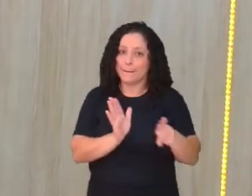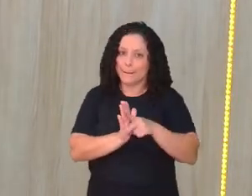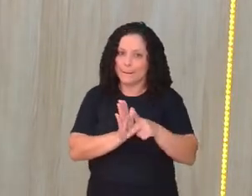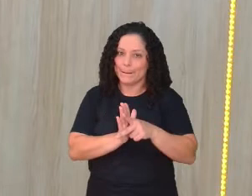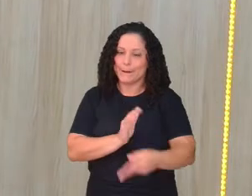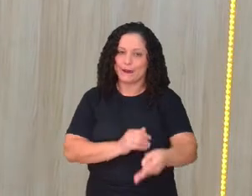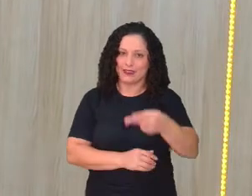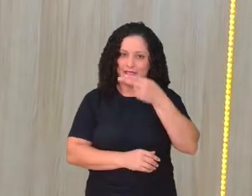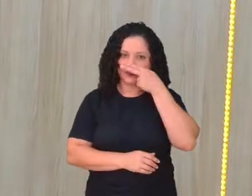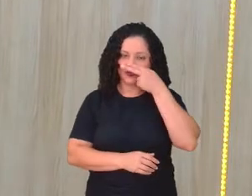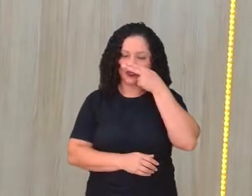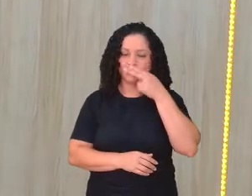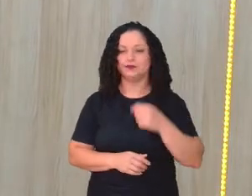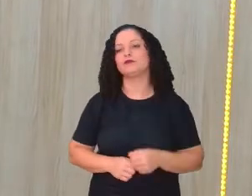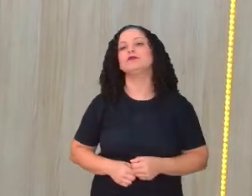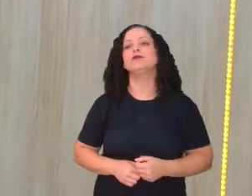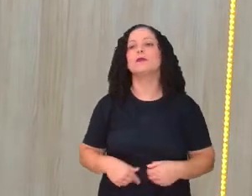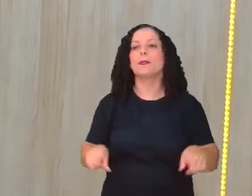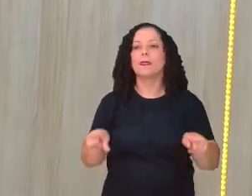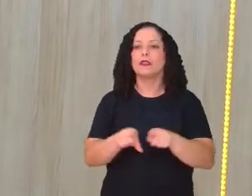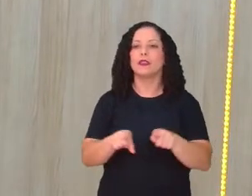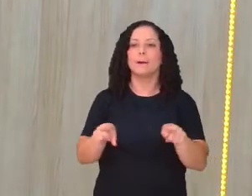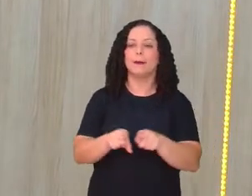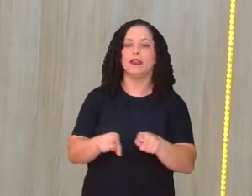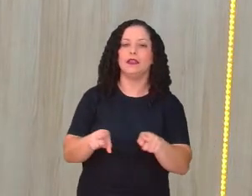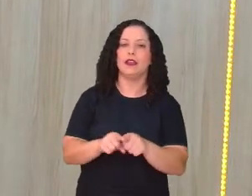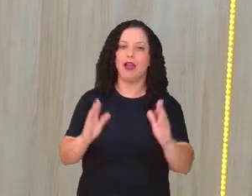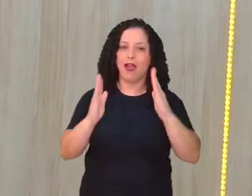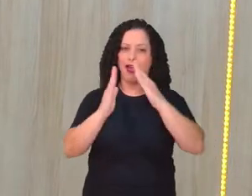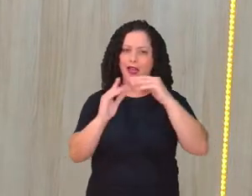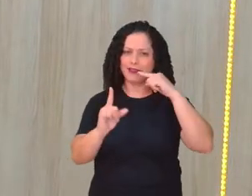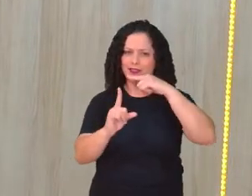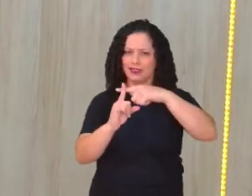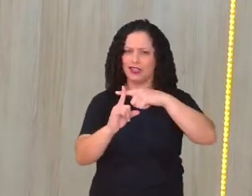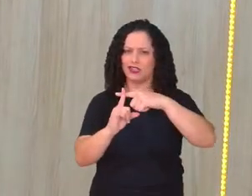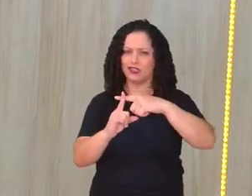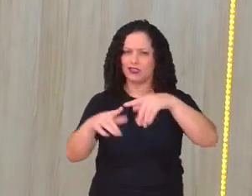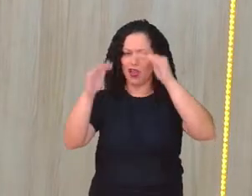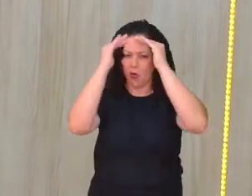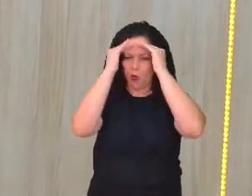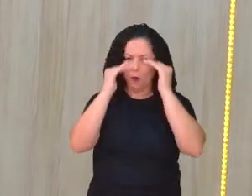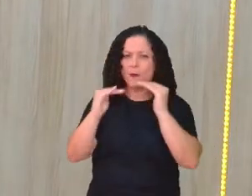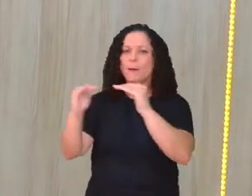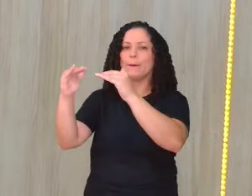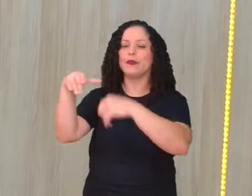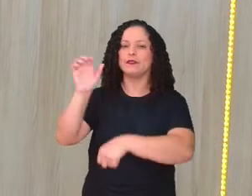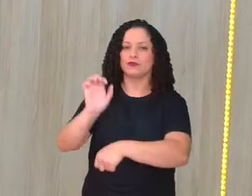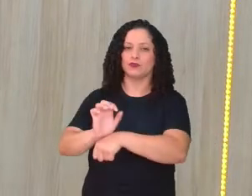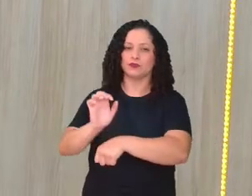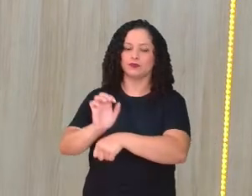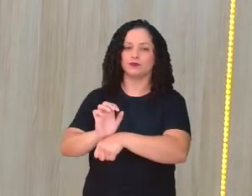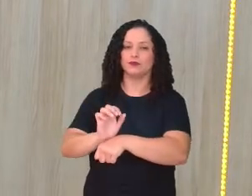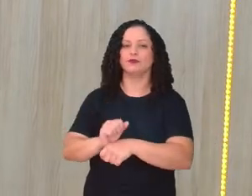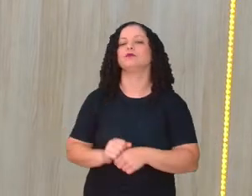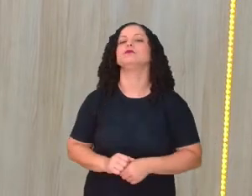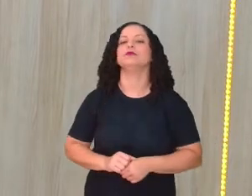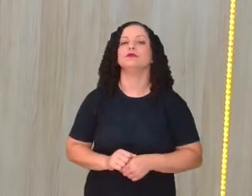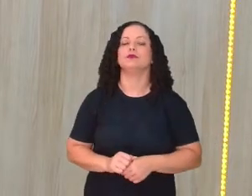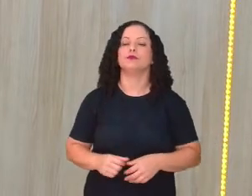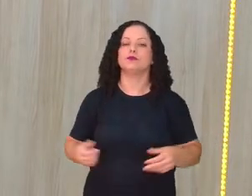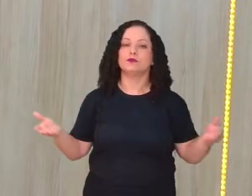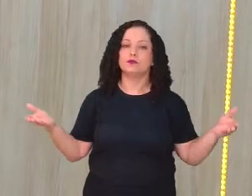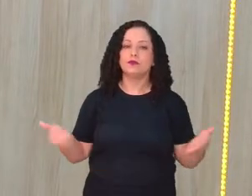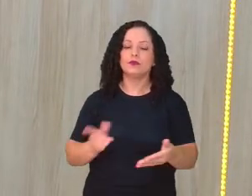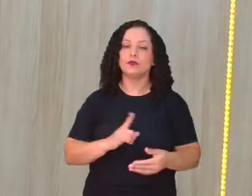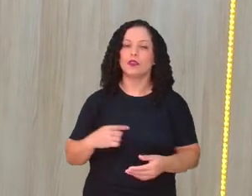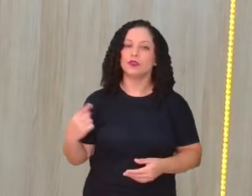cristã. E por fim, a submissão da igreja ao Estado, né? Ou seja, vejam, a gente fala muito